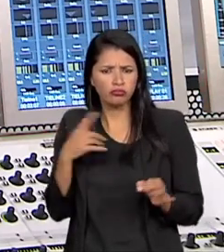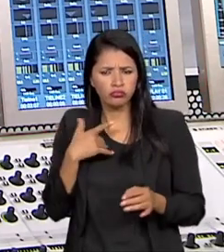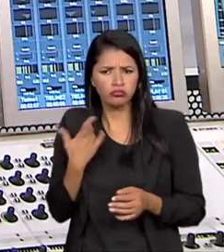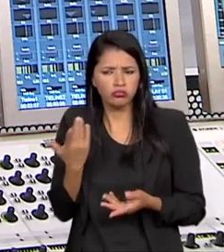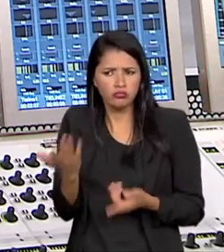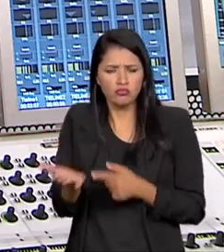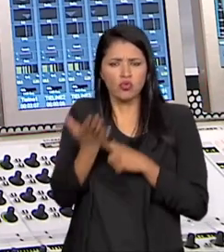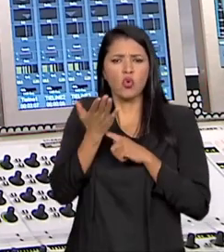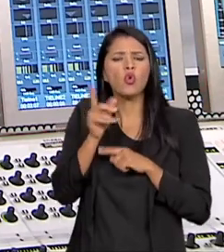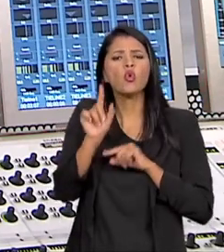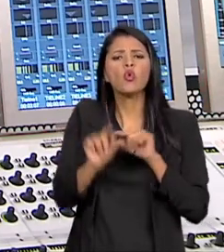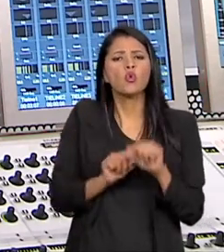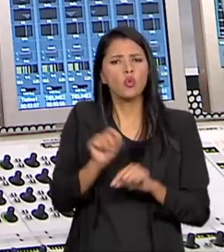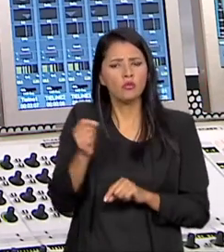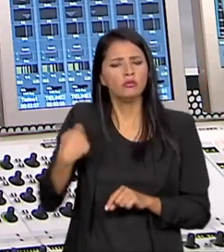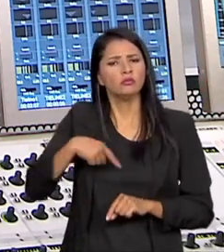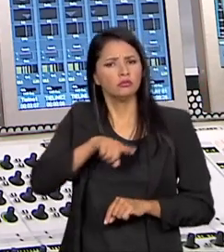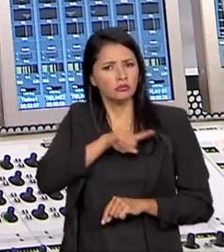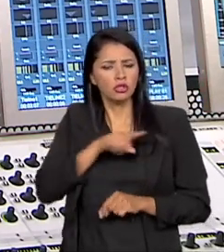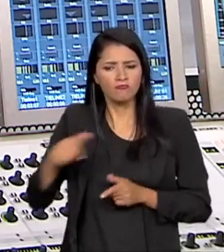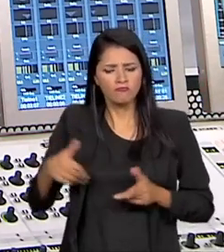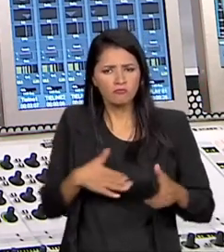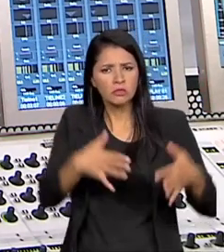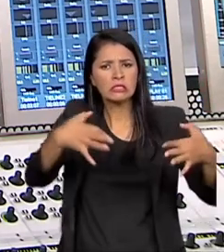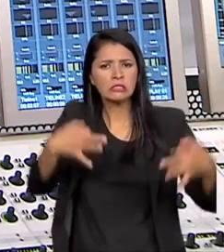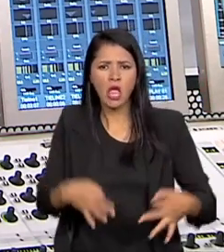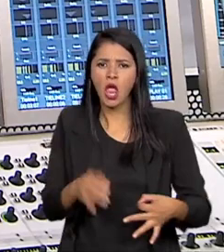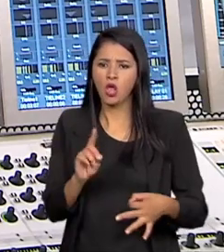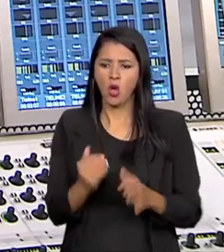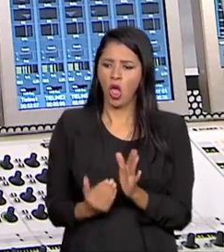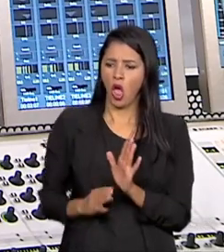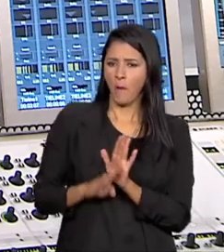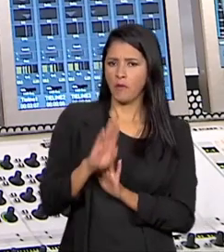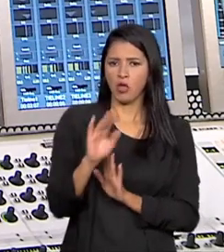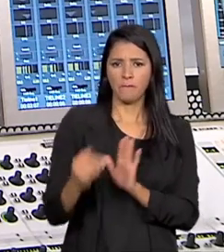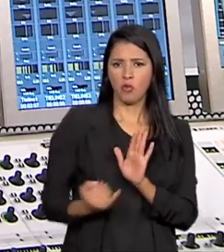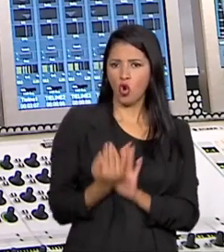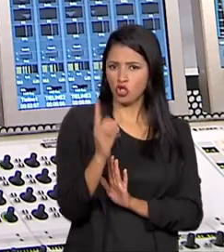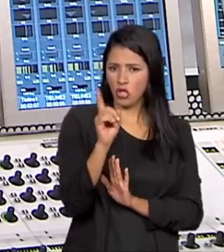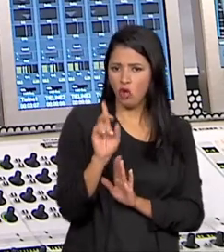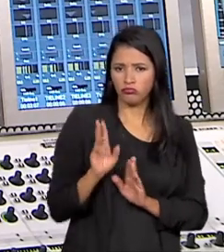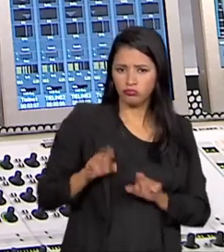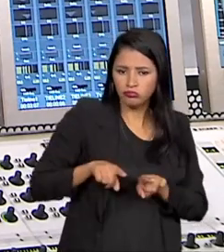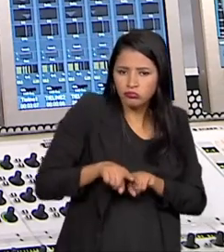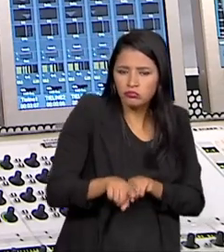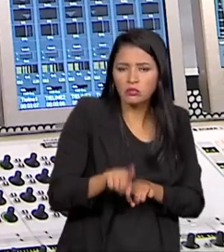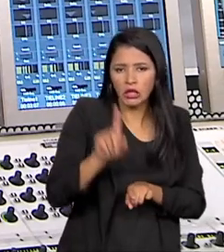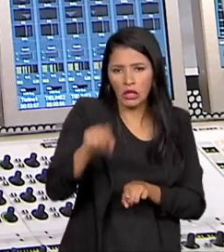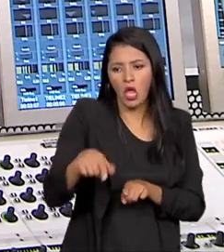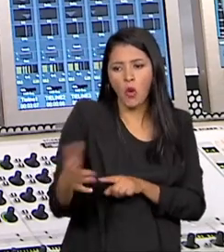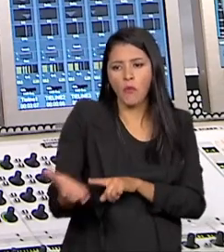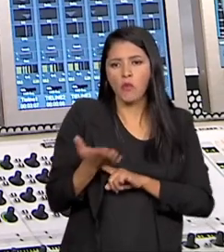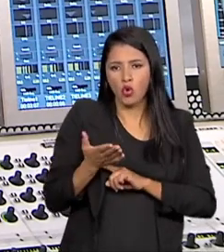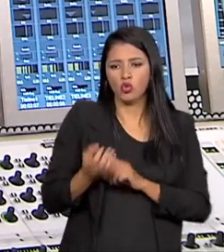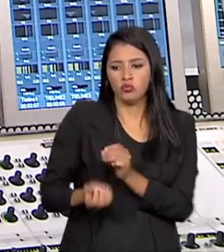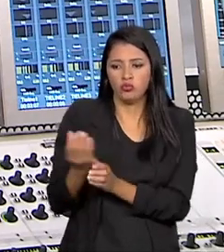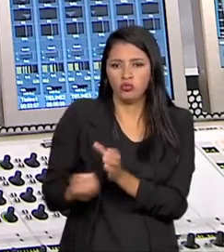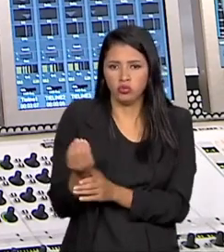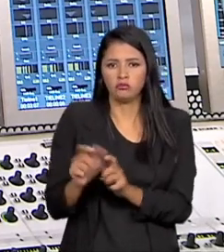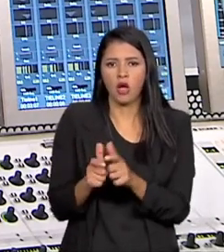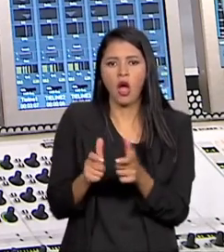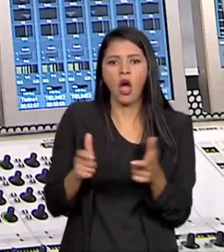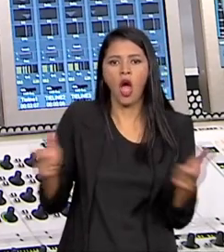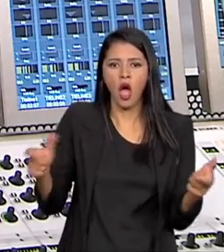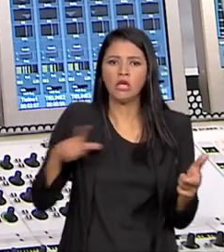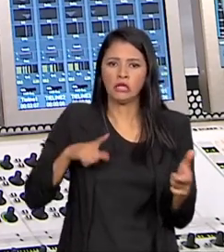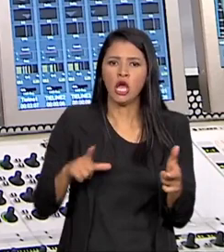demonstrando que estamos num bom caminho sem aumentar impostos nos mostra que tem o setor produtivo que tá crescendo e gerando